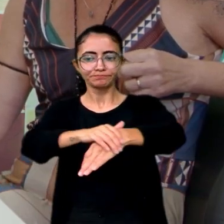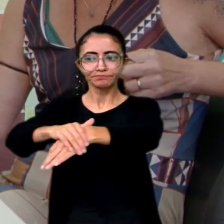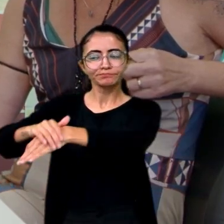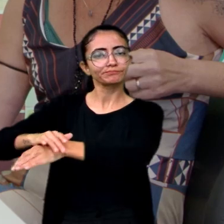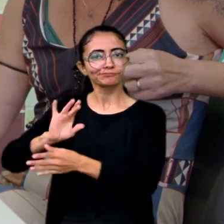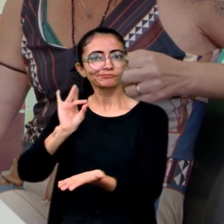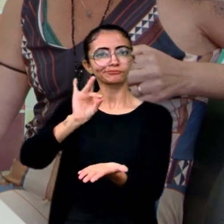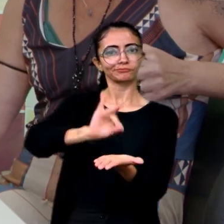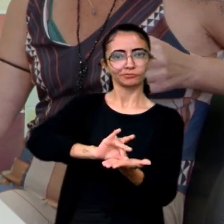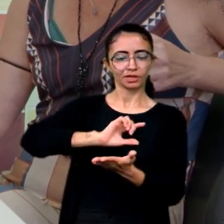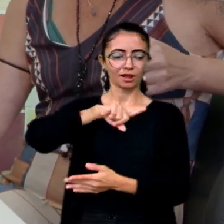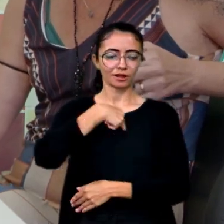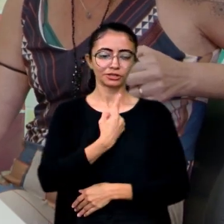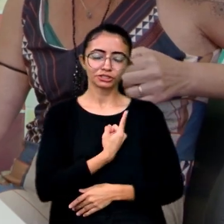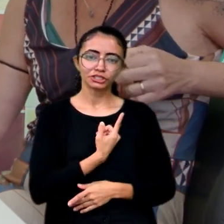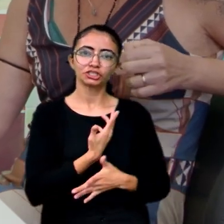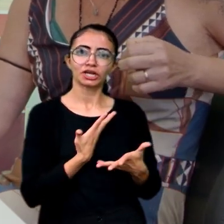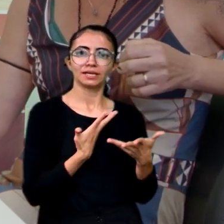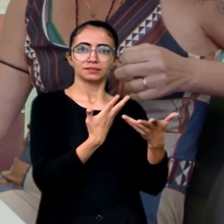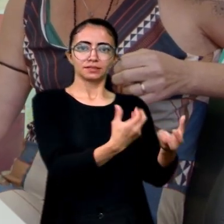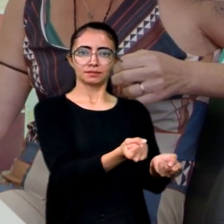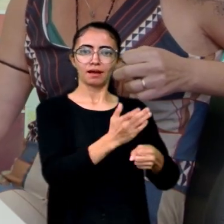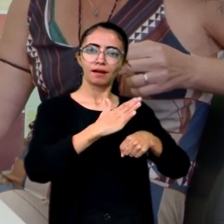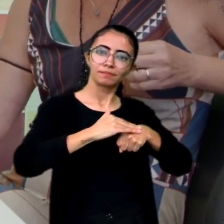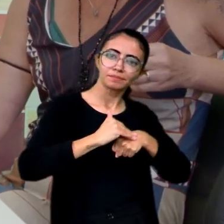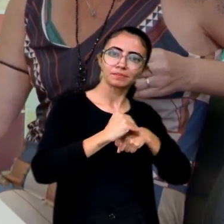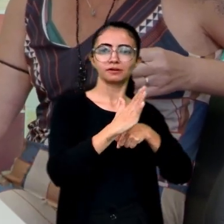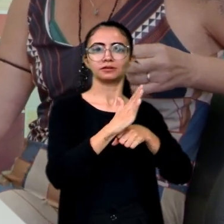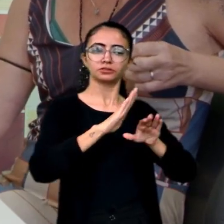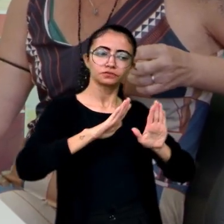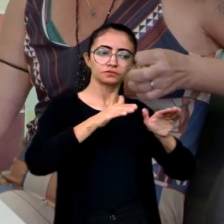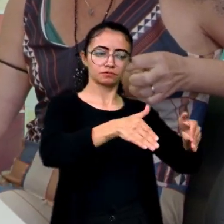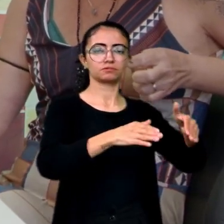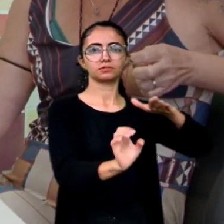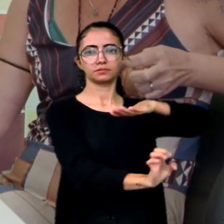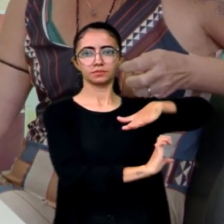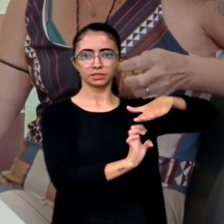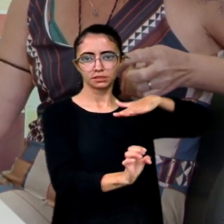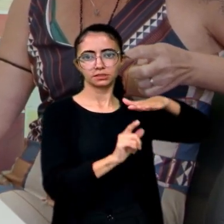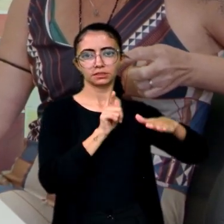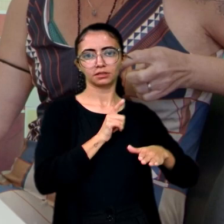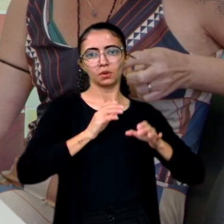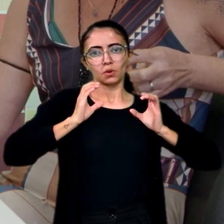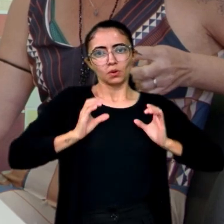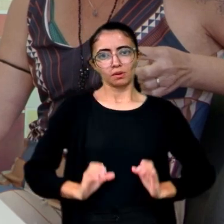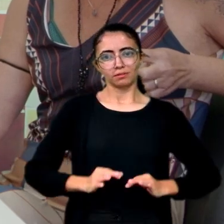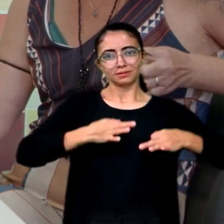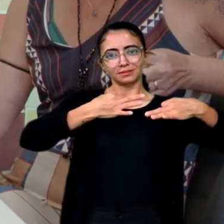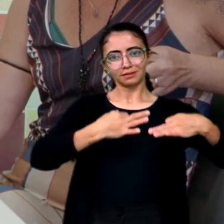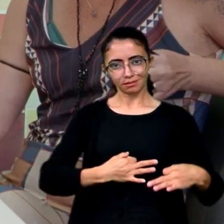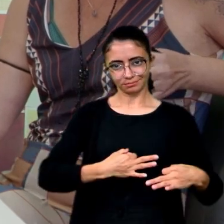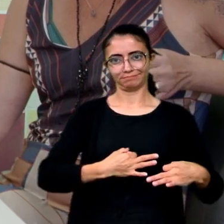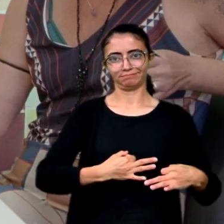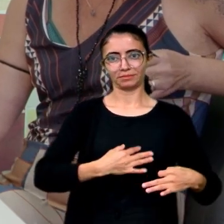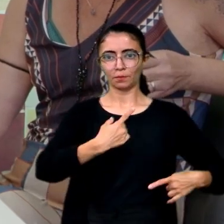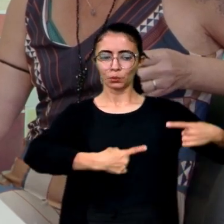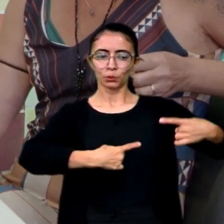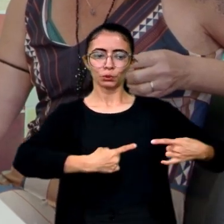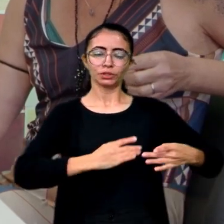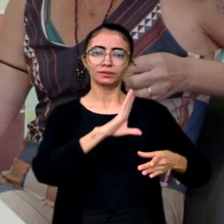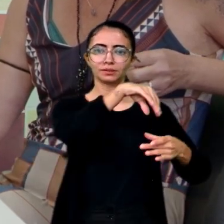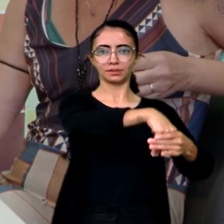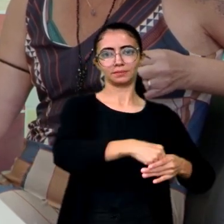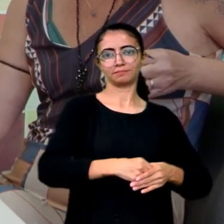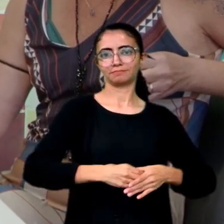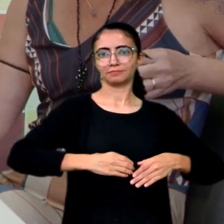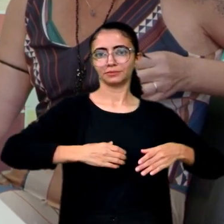mais adesão a empresas que têm esse tipo de comportamento, esse tipo de política. Só que a gente não tem por conta dessa falta de